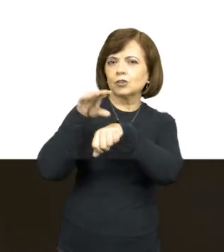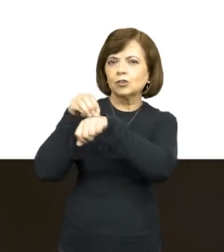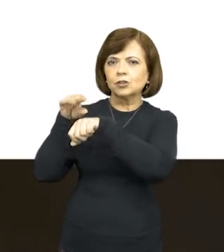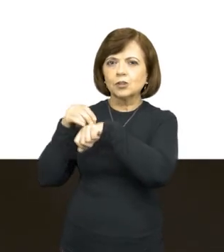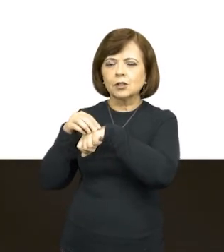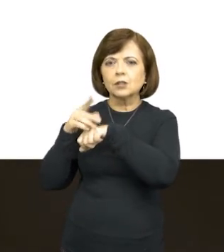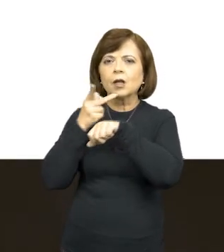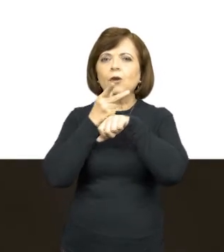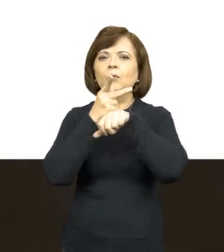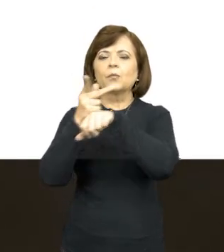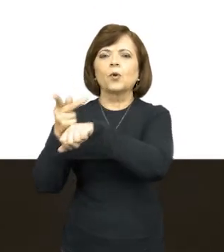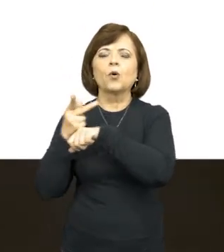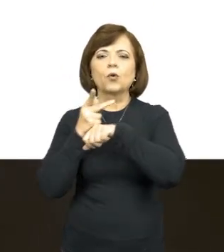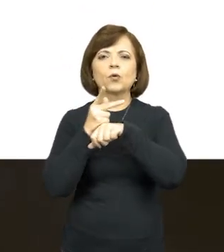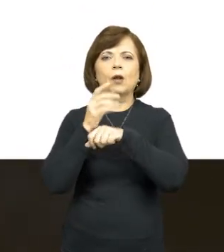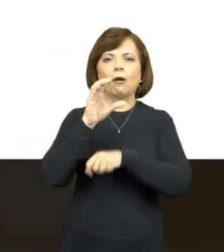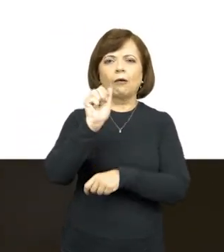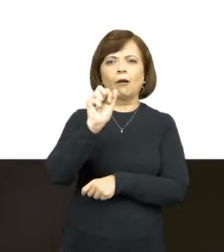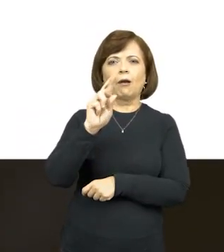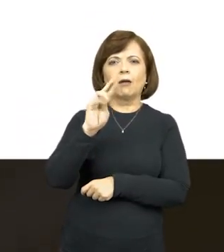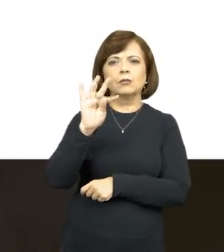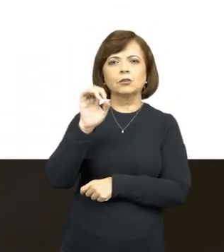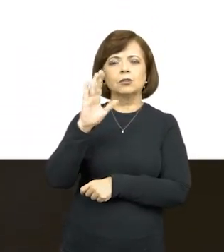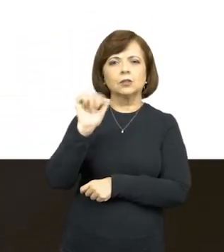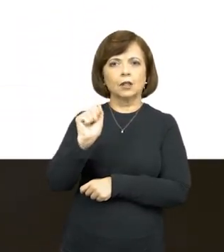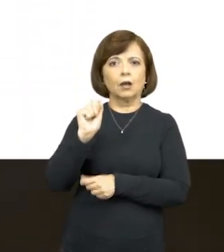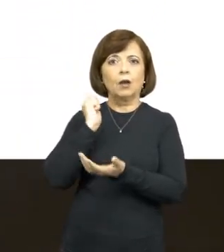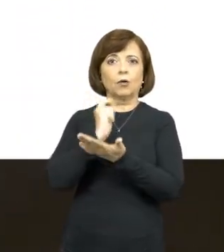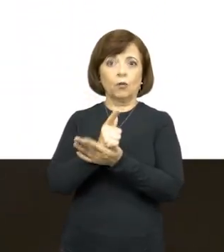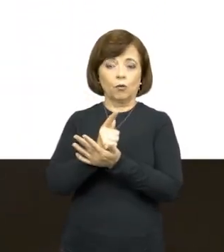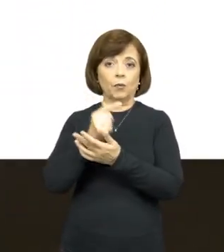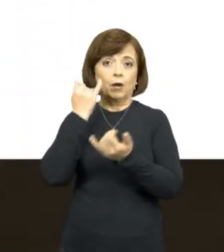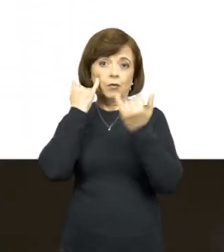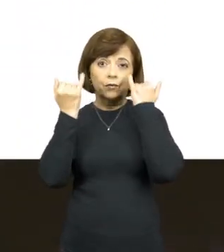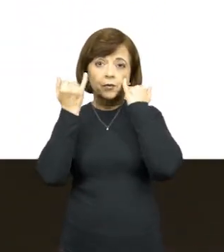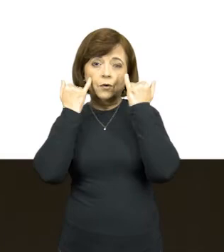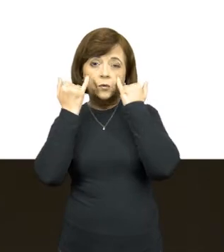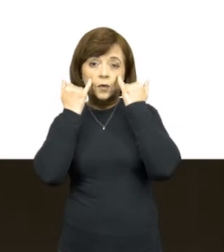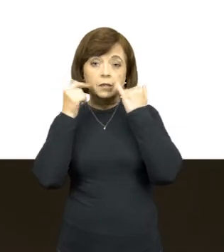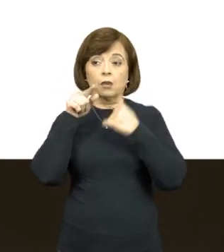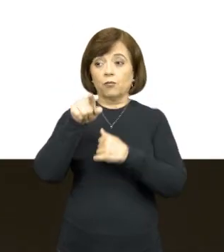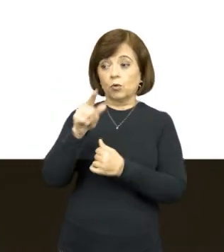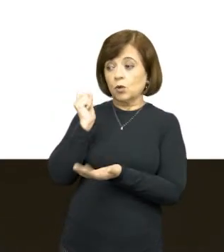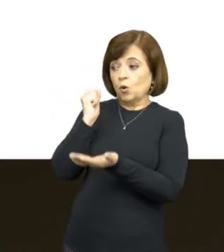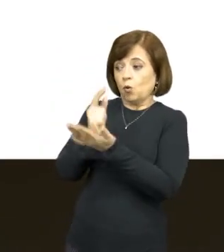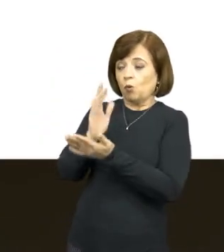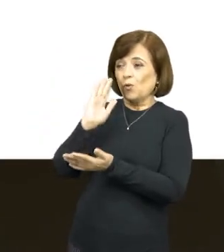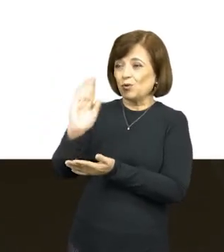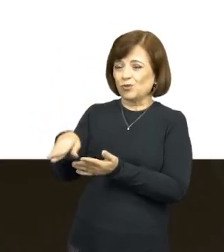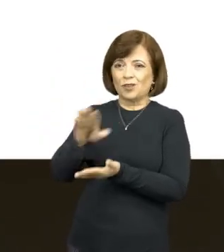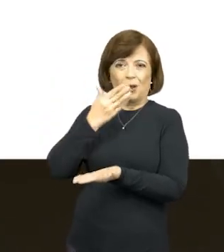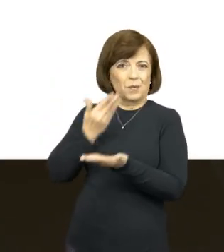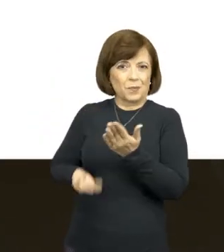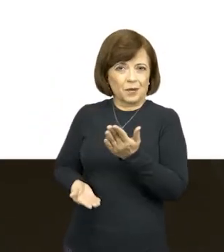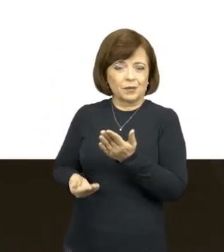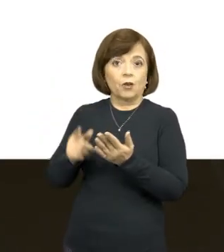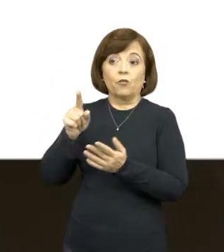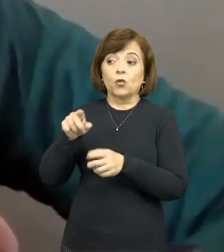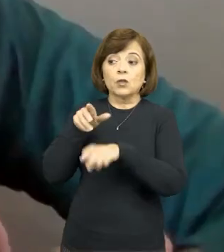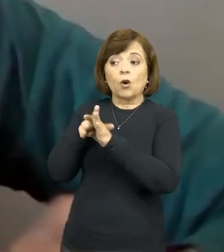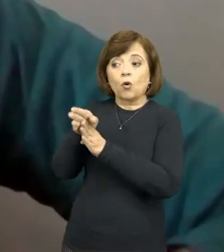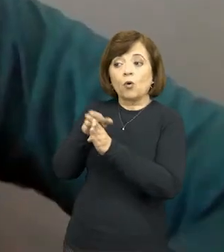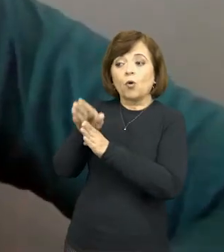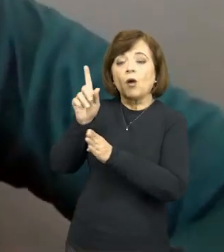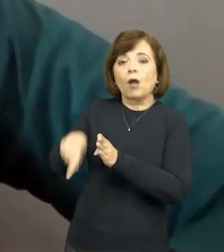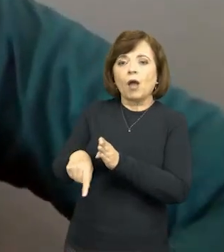dicas e procurar a cartilha de compras para se informar. Agora, o consumidor que comprou e foi lesado, o que a gente orienta sempre, em